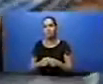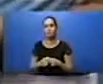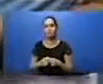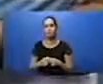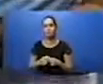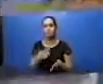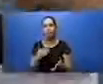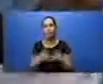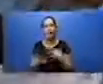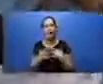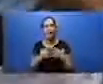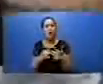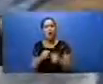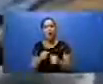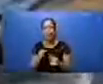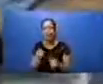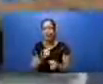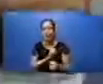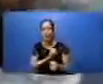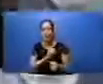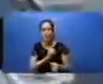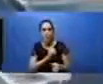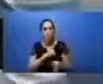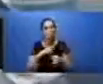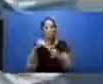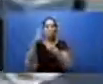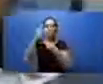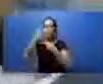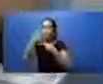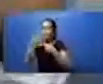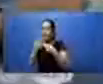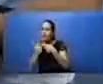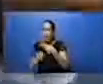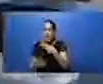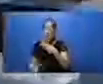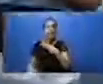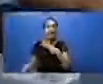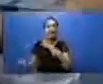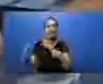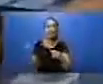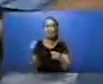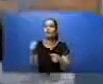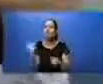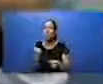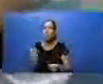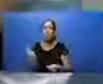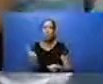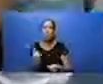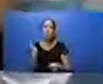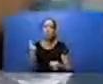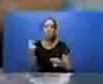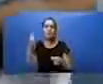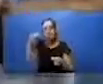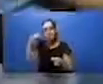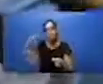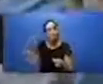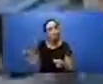Qualquer número, seja fração, seja decimal, seja inteiro,